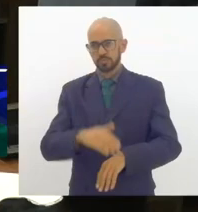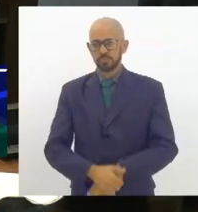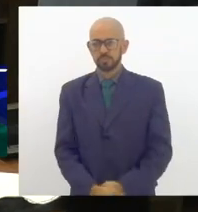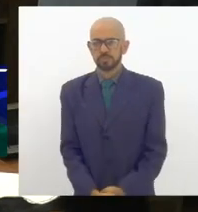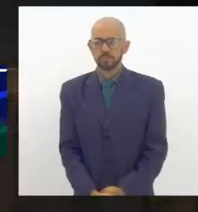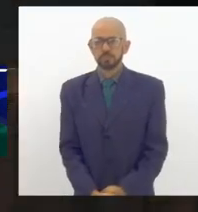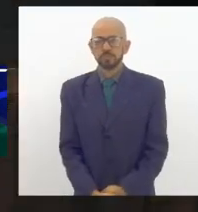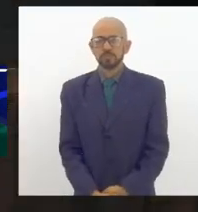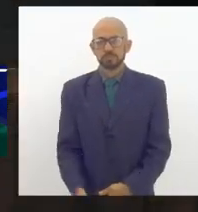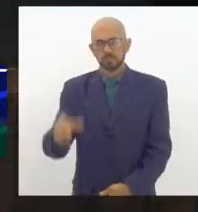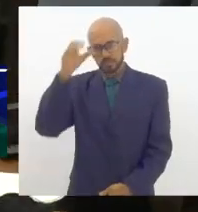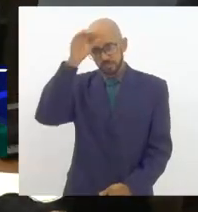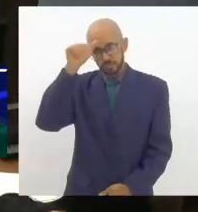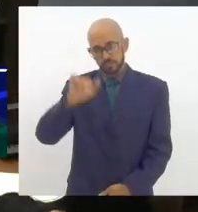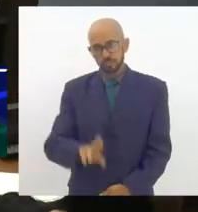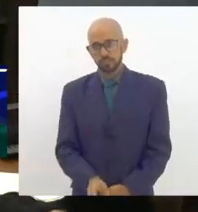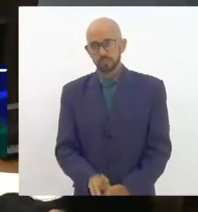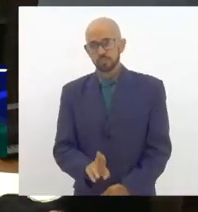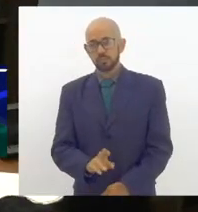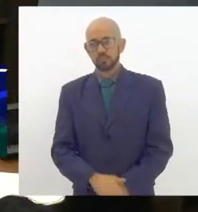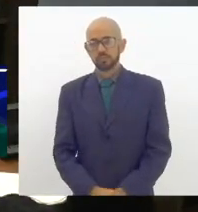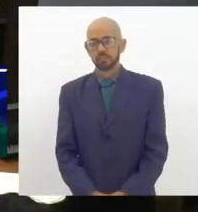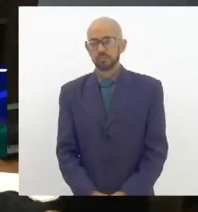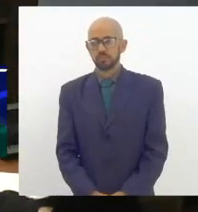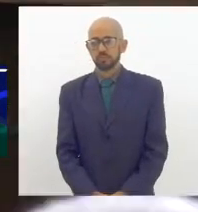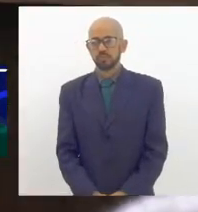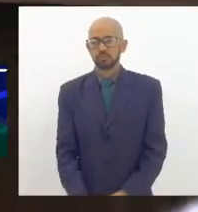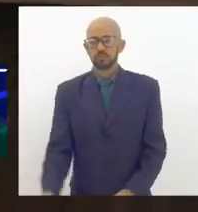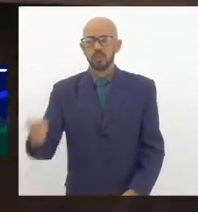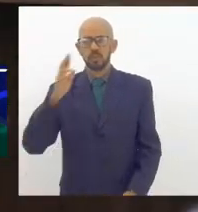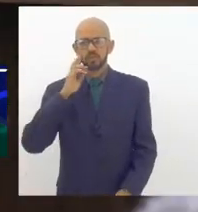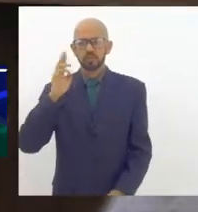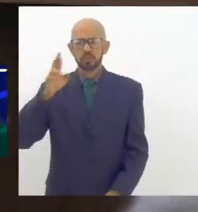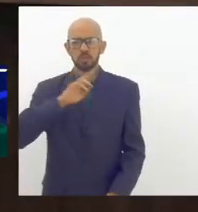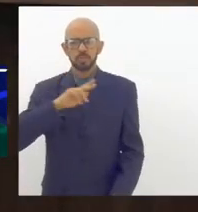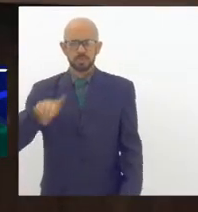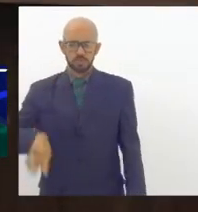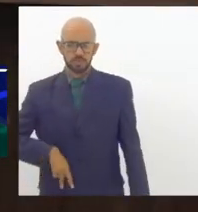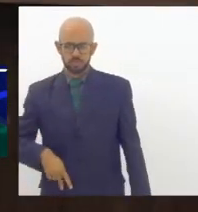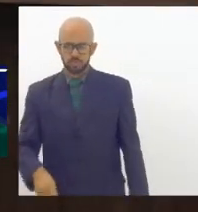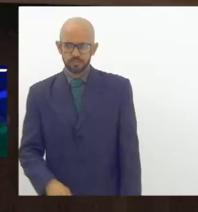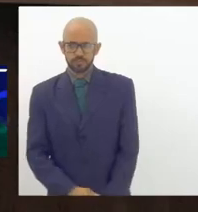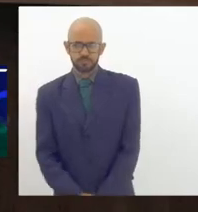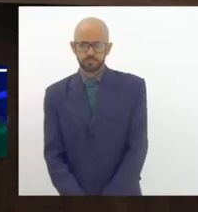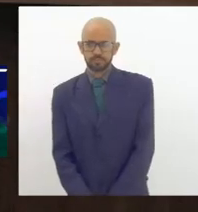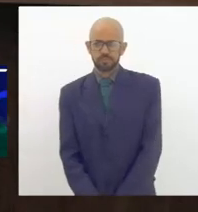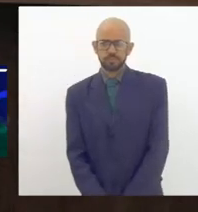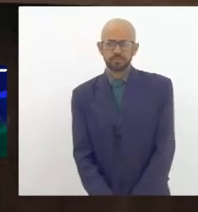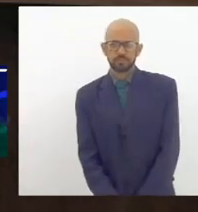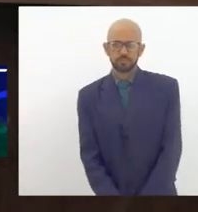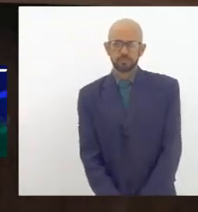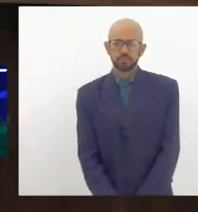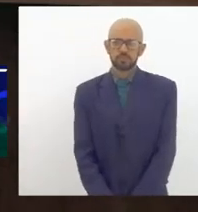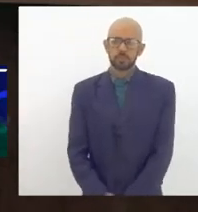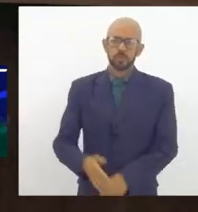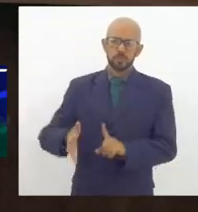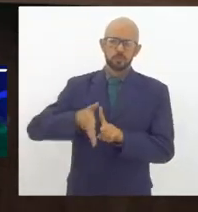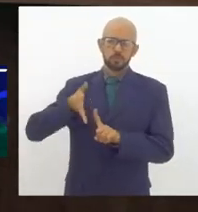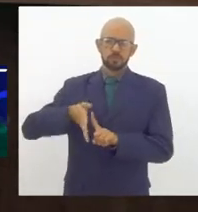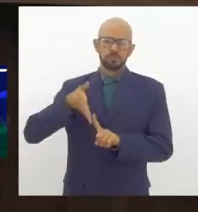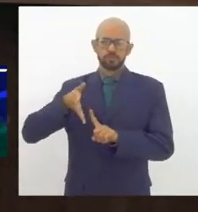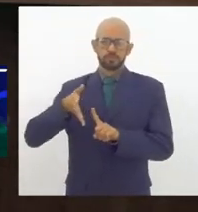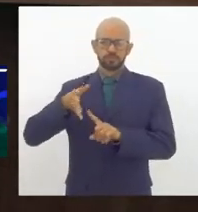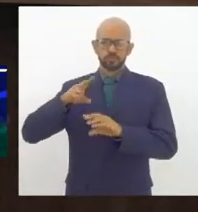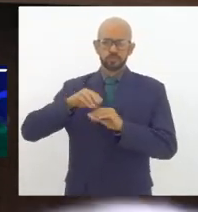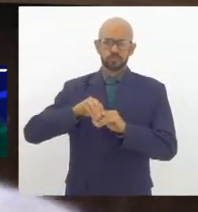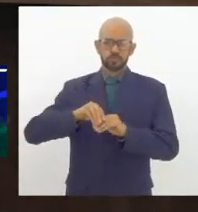o deputado da Tia Jô o seu presente é vou aqui me pronunciar bem rapidamente